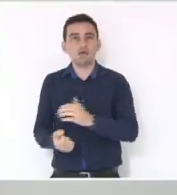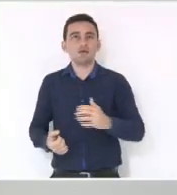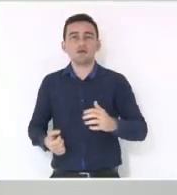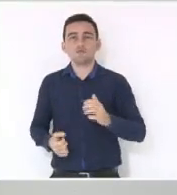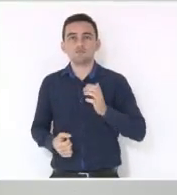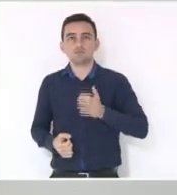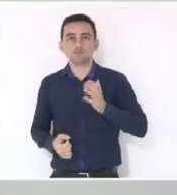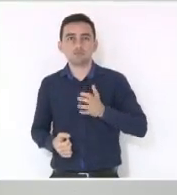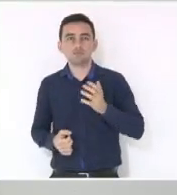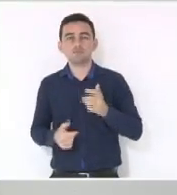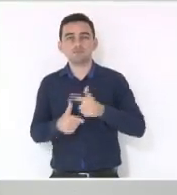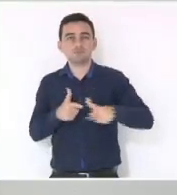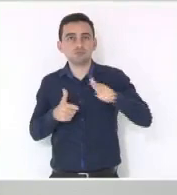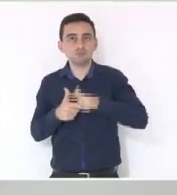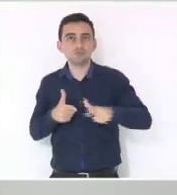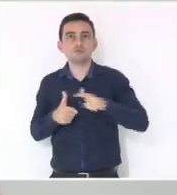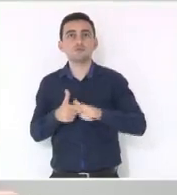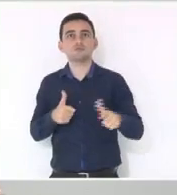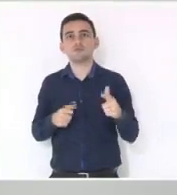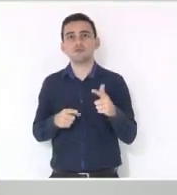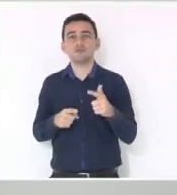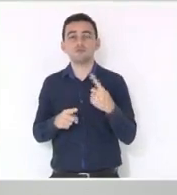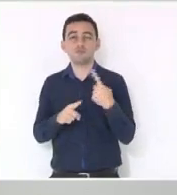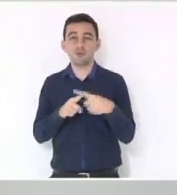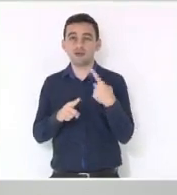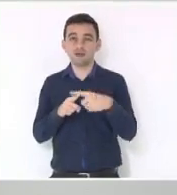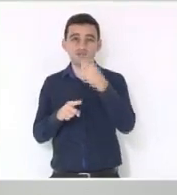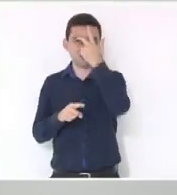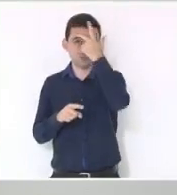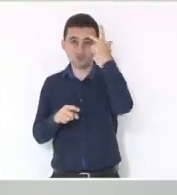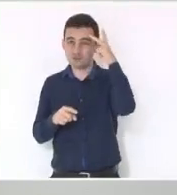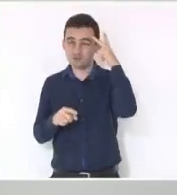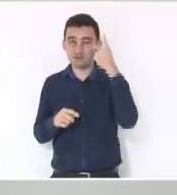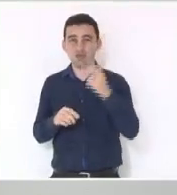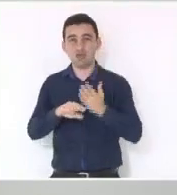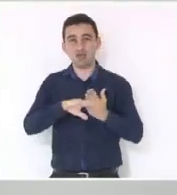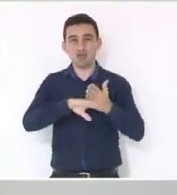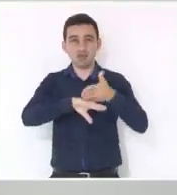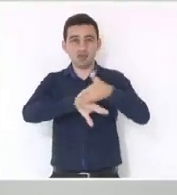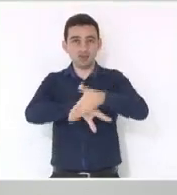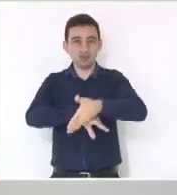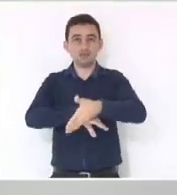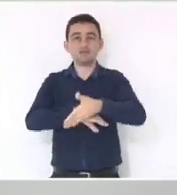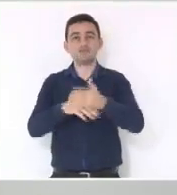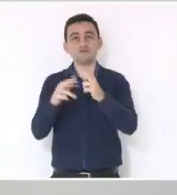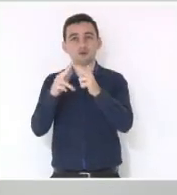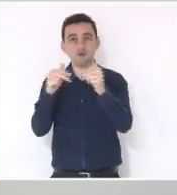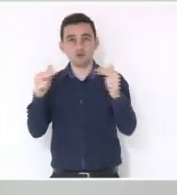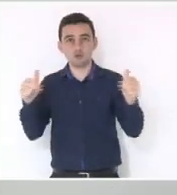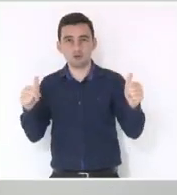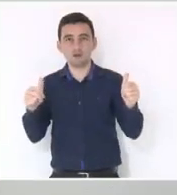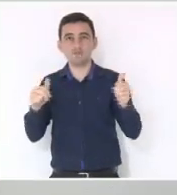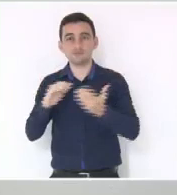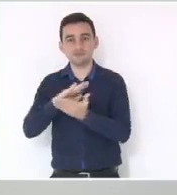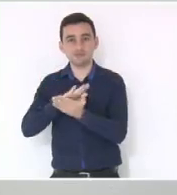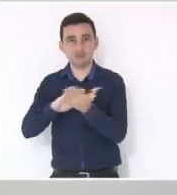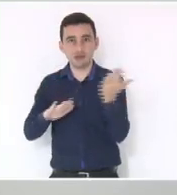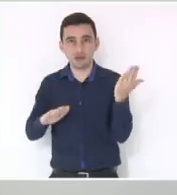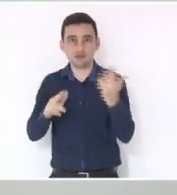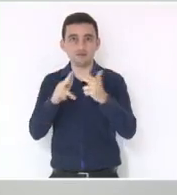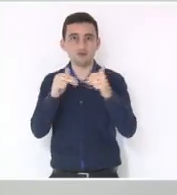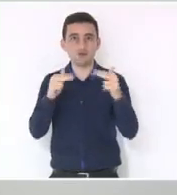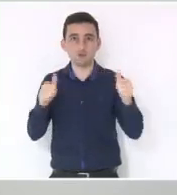todo cidadão que tem que enfrentar a entrada e saída de Florianópolis todos os dias